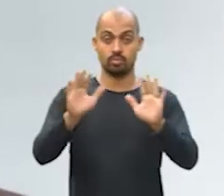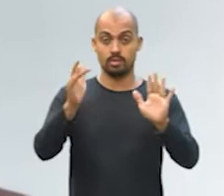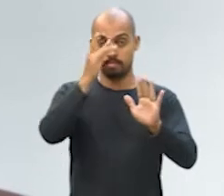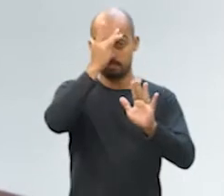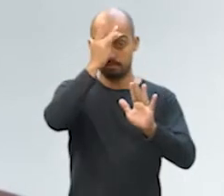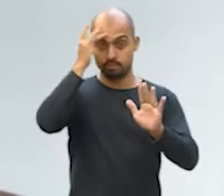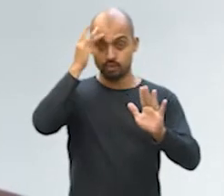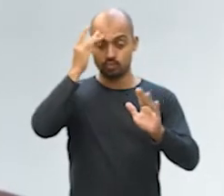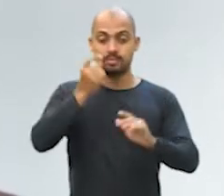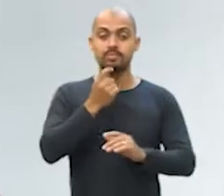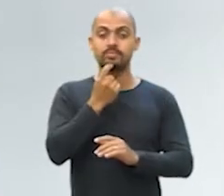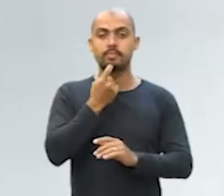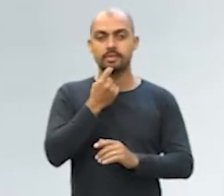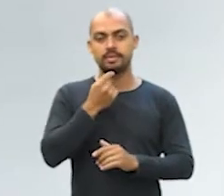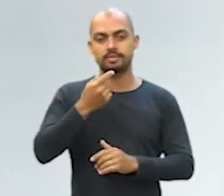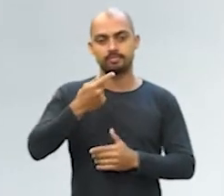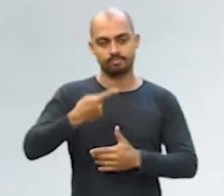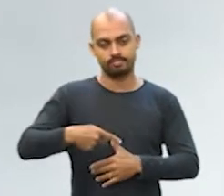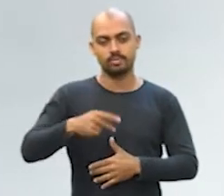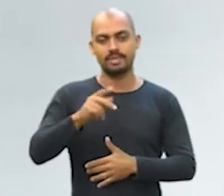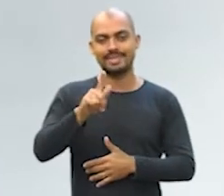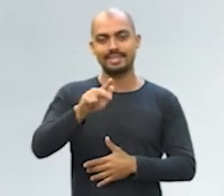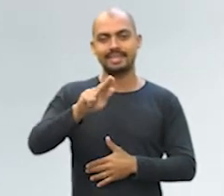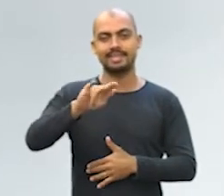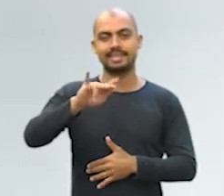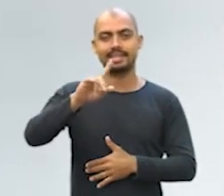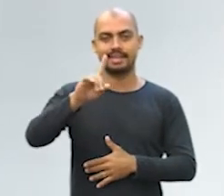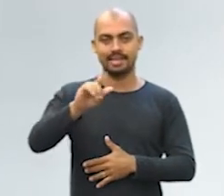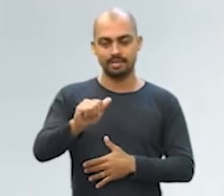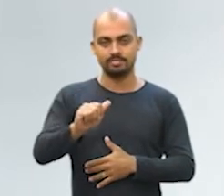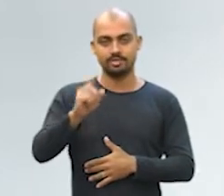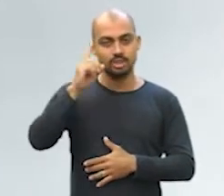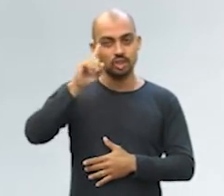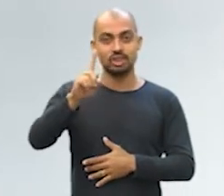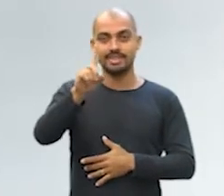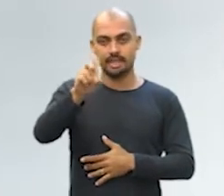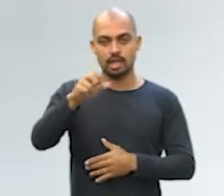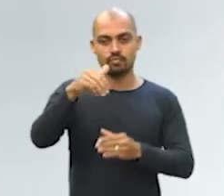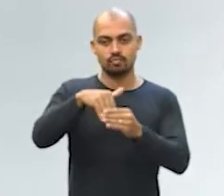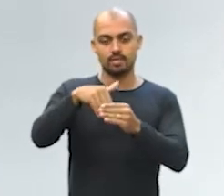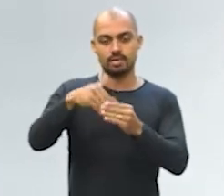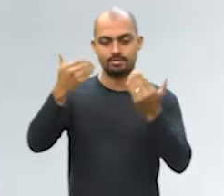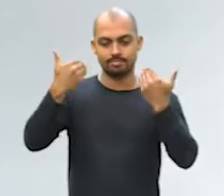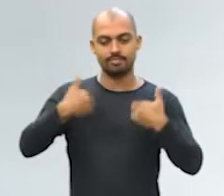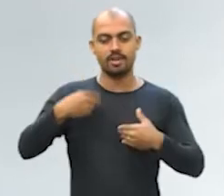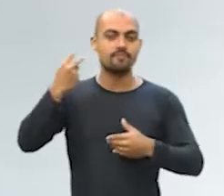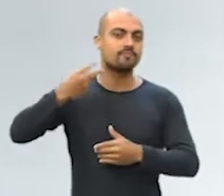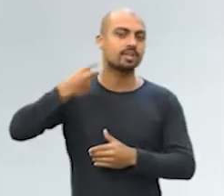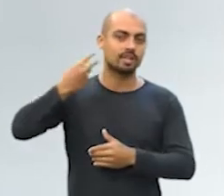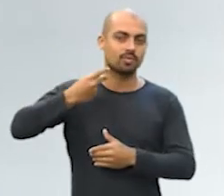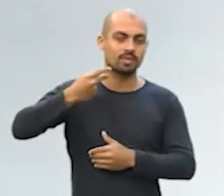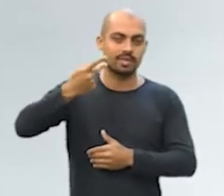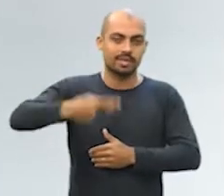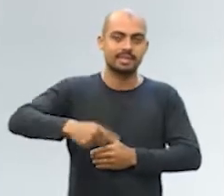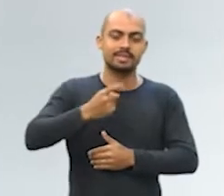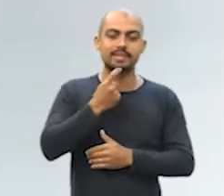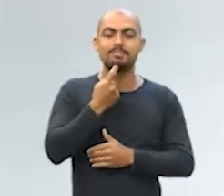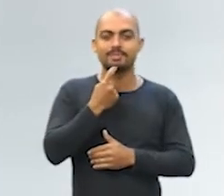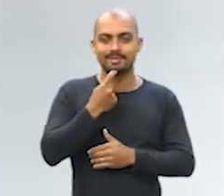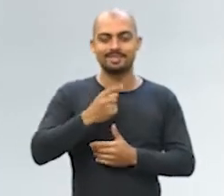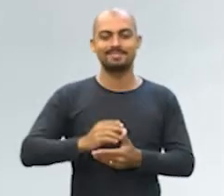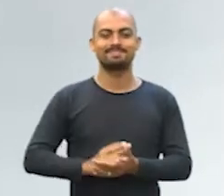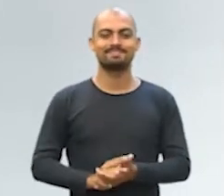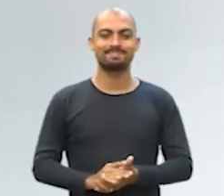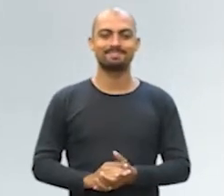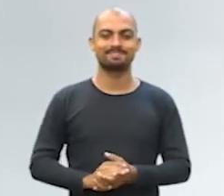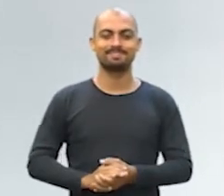Olá, população de Campinas, eu sou Guida Calisto, fui eleita no último dia 15 de novembro a vereadora dessa cidade, da